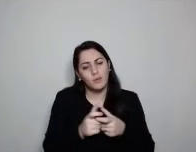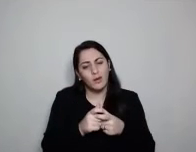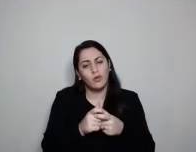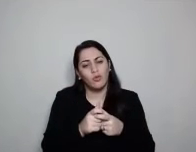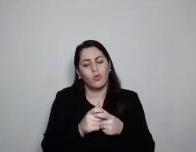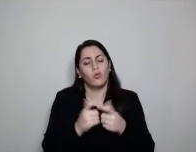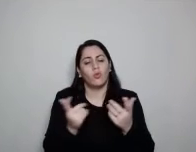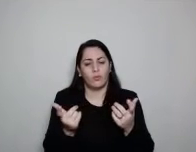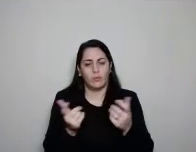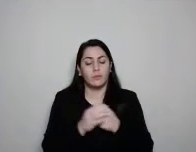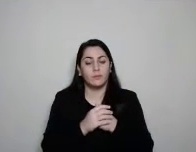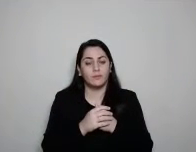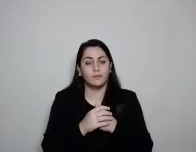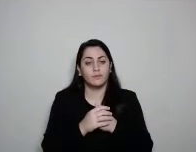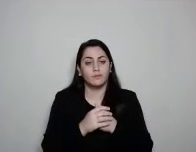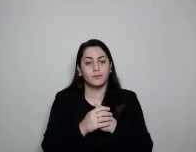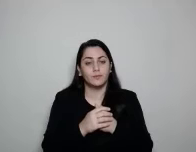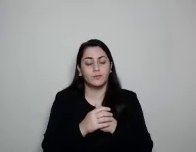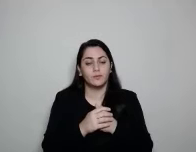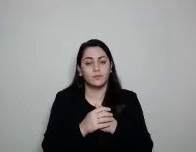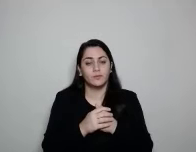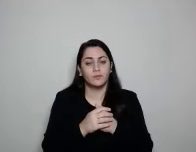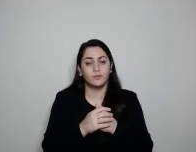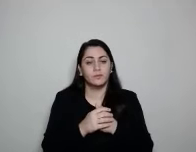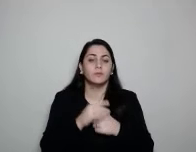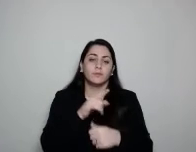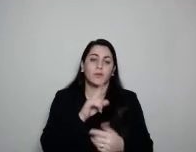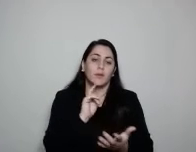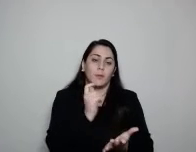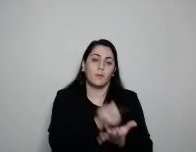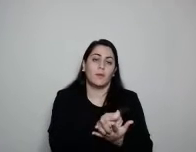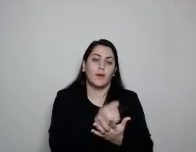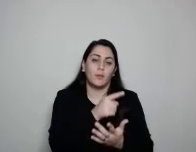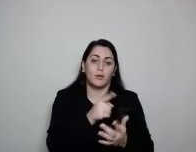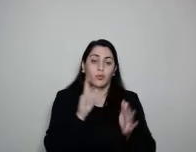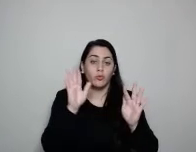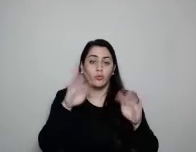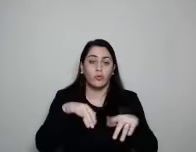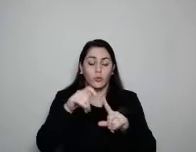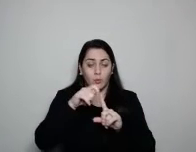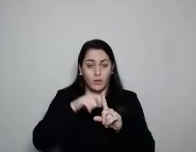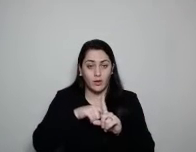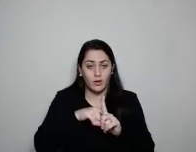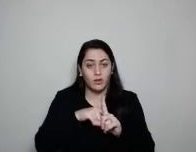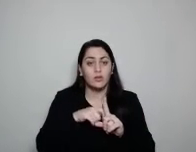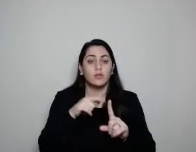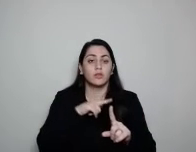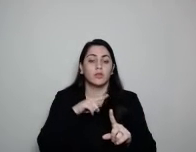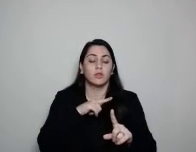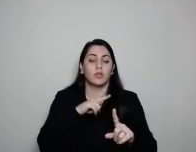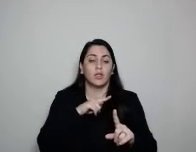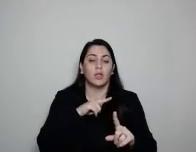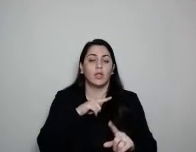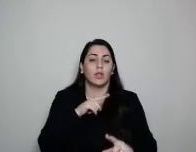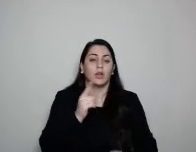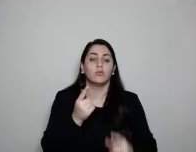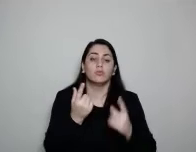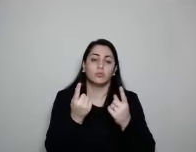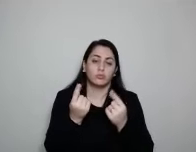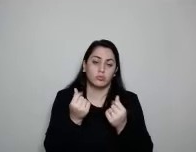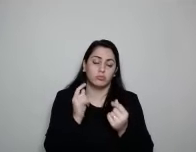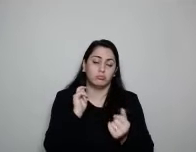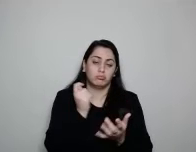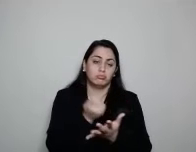E nesta remuneração, o parceiro, ao final do mês, ele vai receber individualmente a quantidade